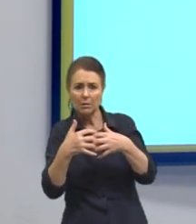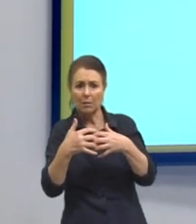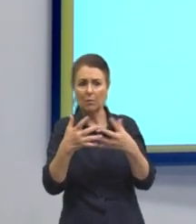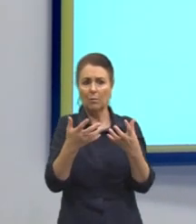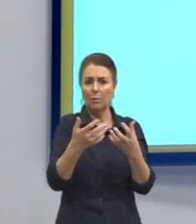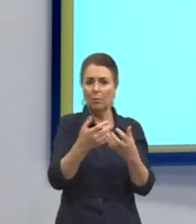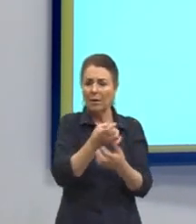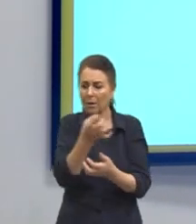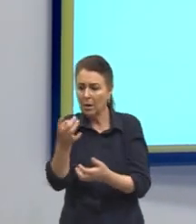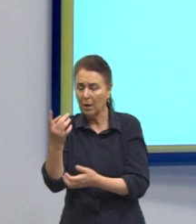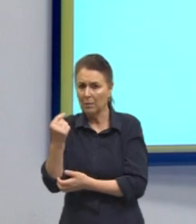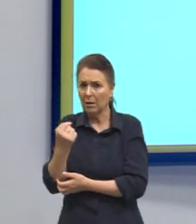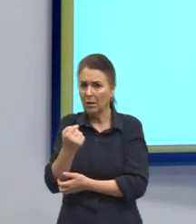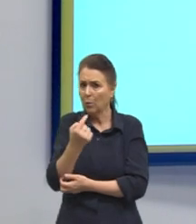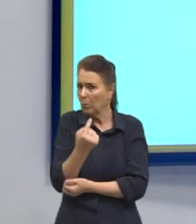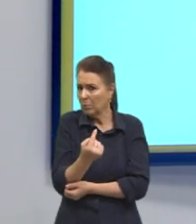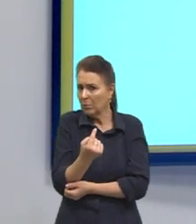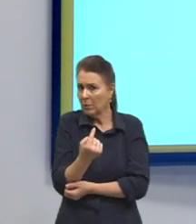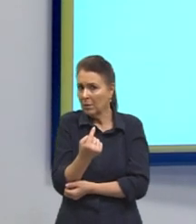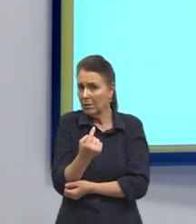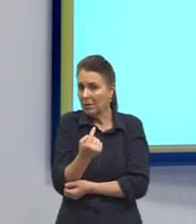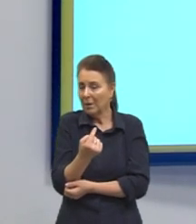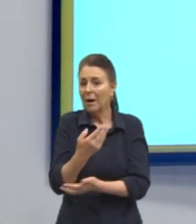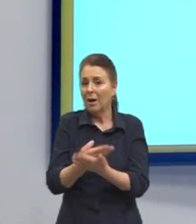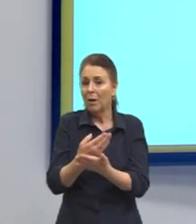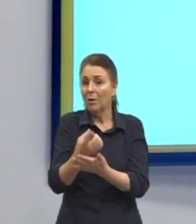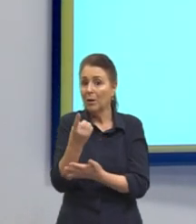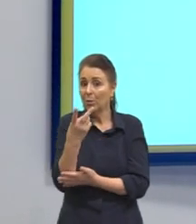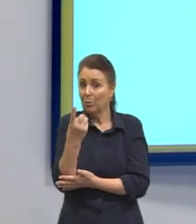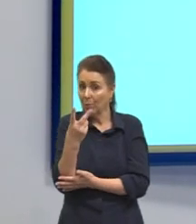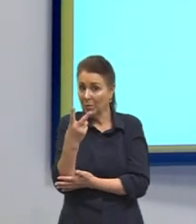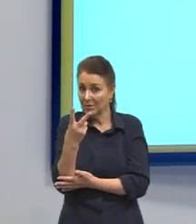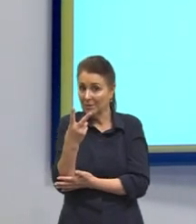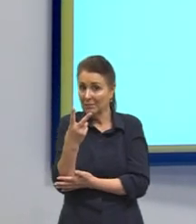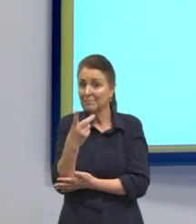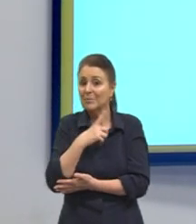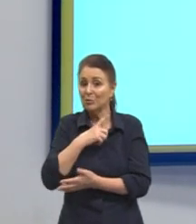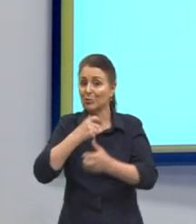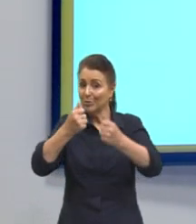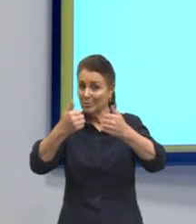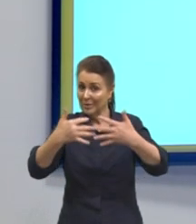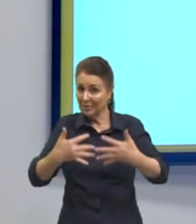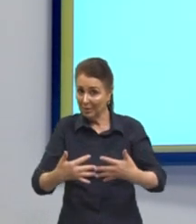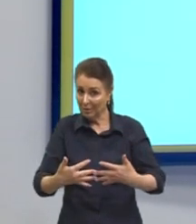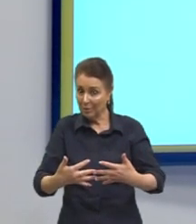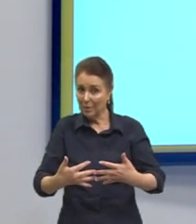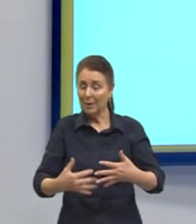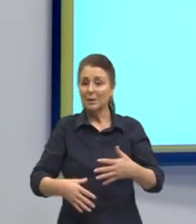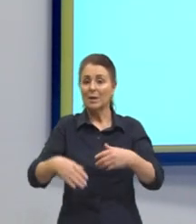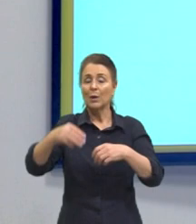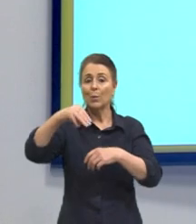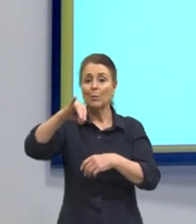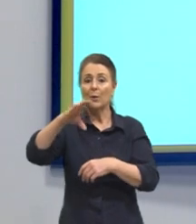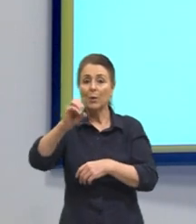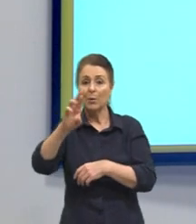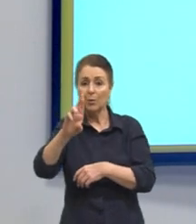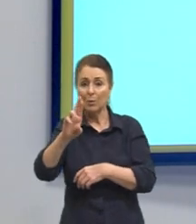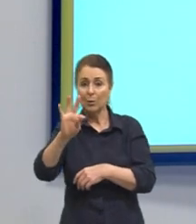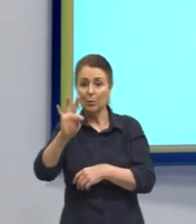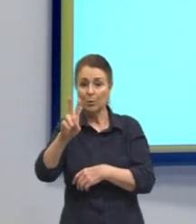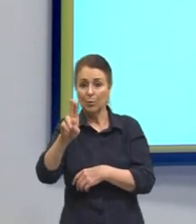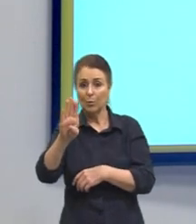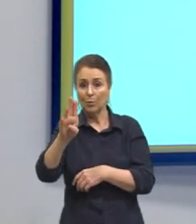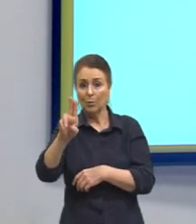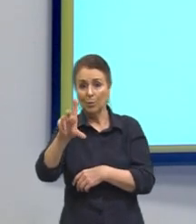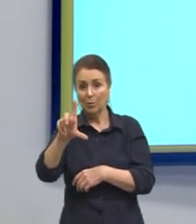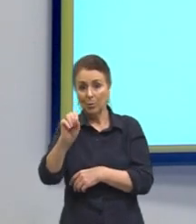12 mataria a charada aqui nessa questão tá então microtúbulo sabemos que os